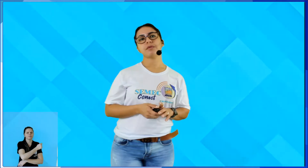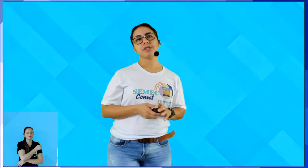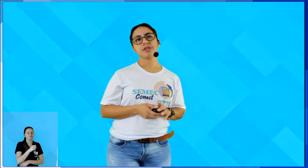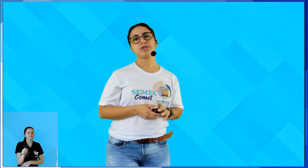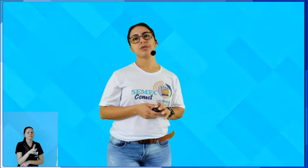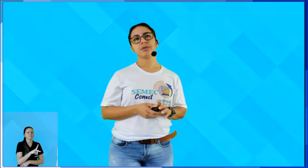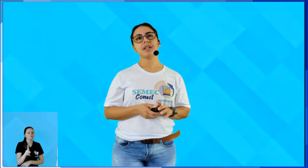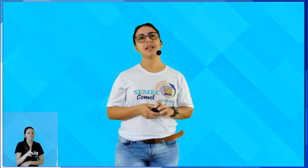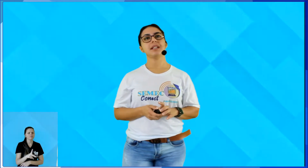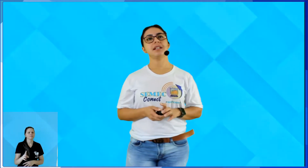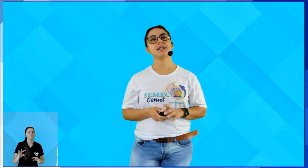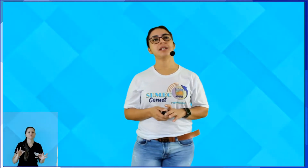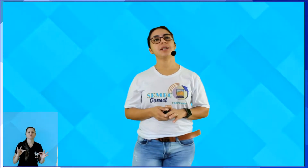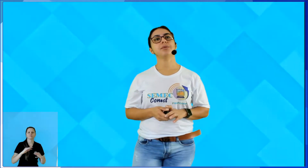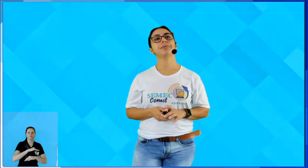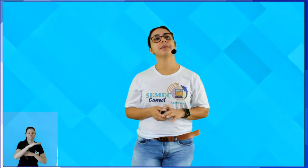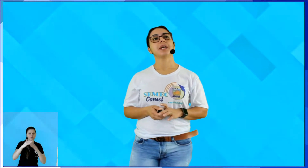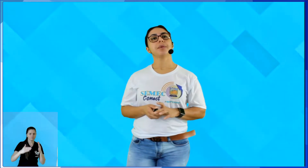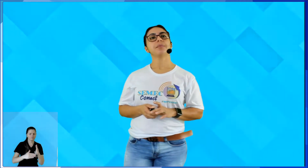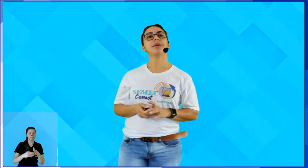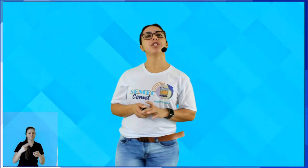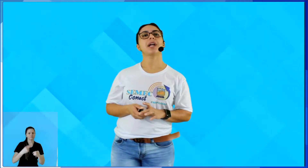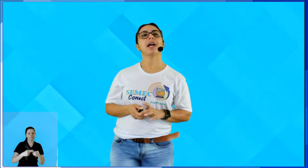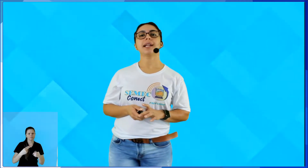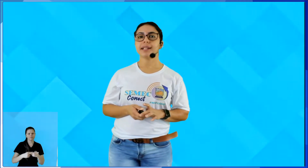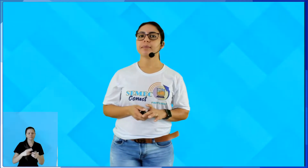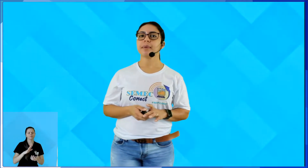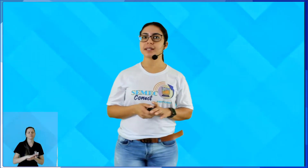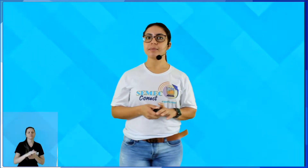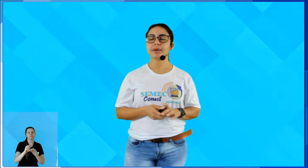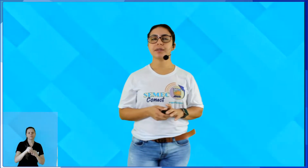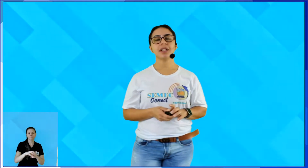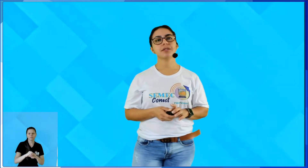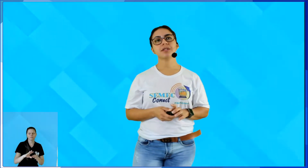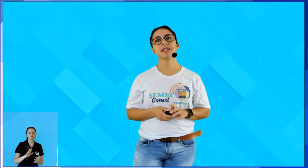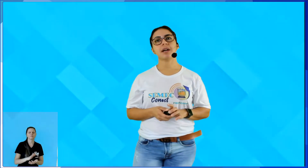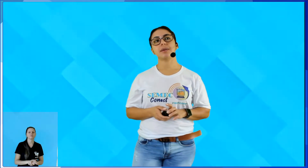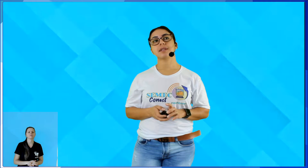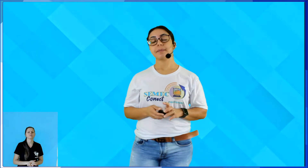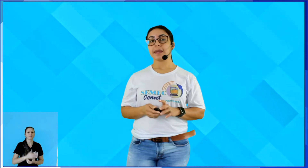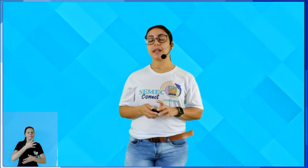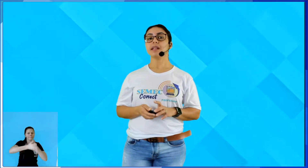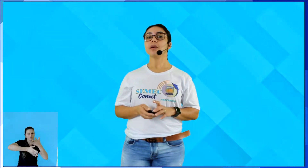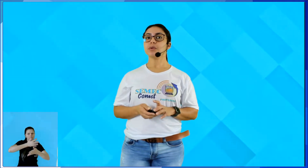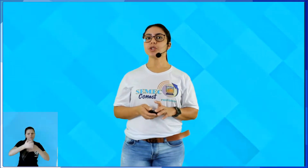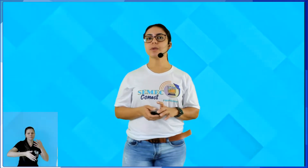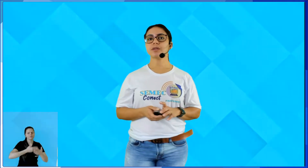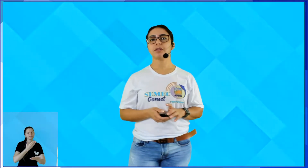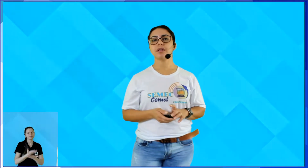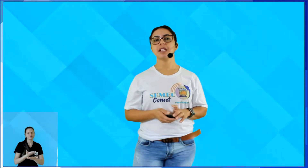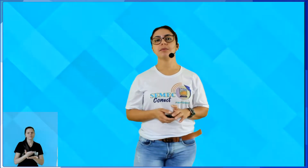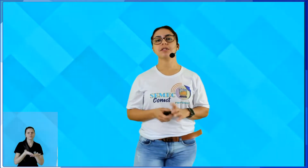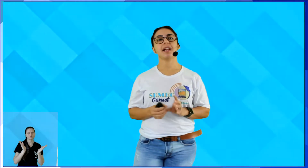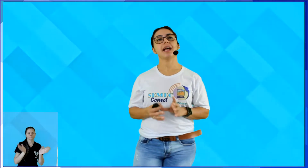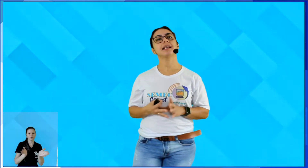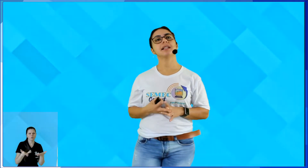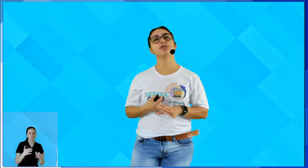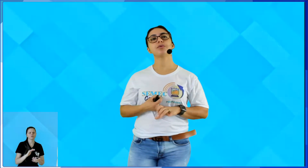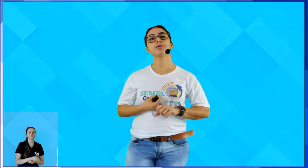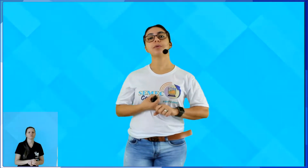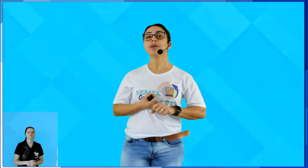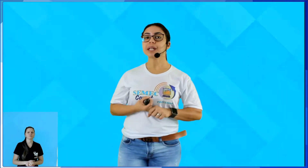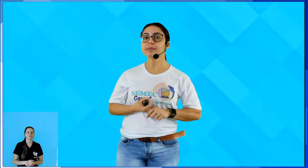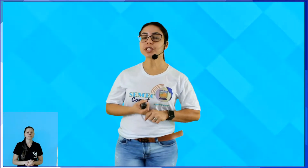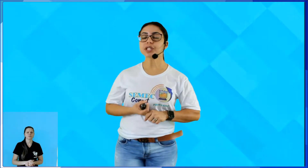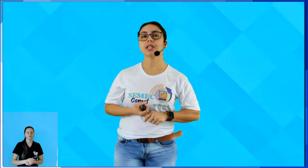aos professores de toda a rede de ensino por estarem, participando das nossas aulas. Então, hoje, pessoal, nós iremos falar, sobre